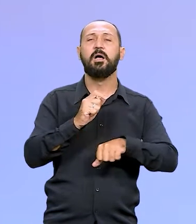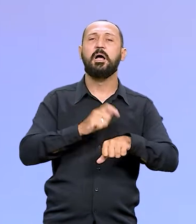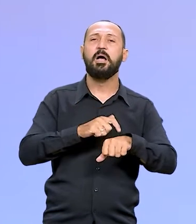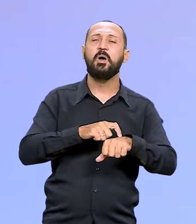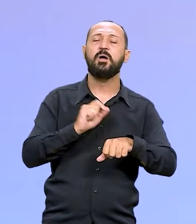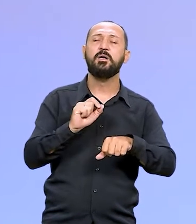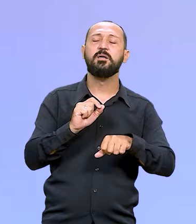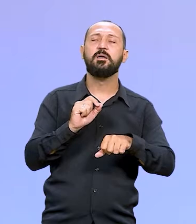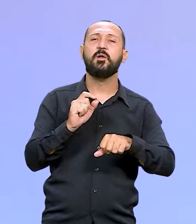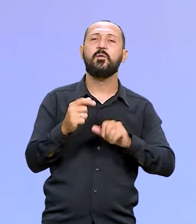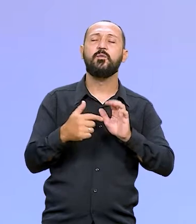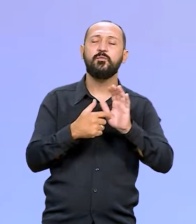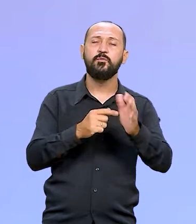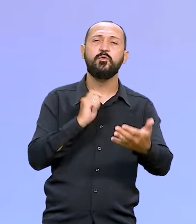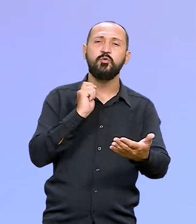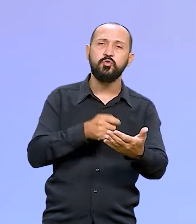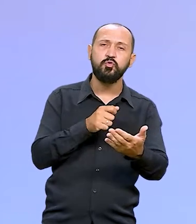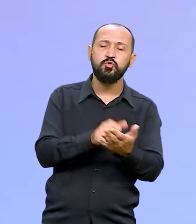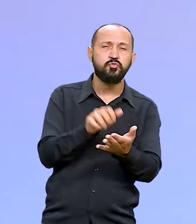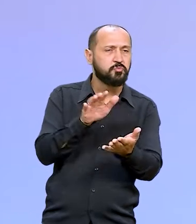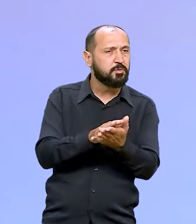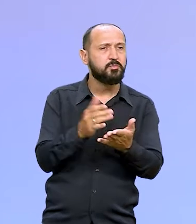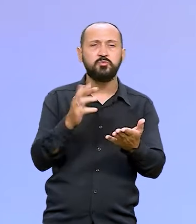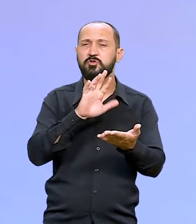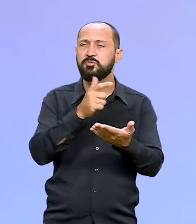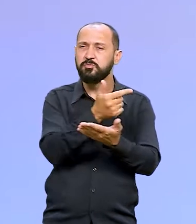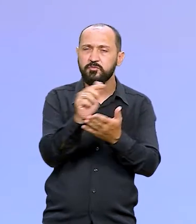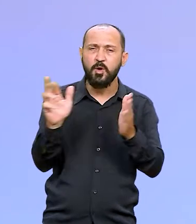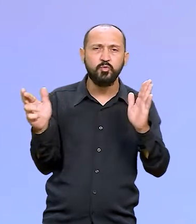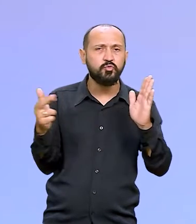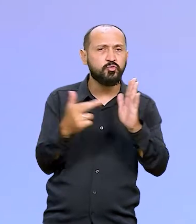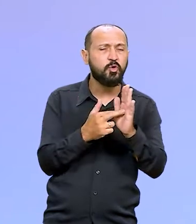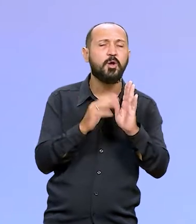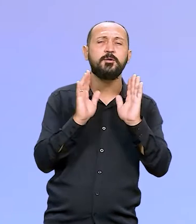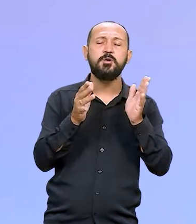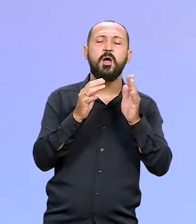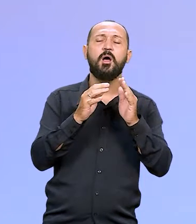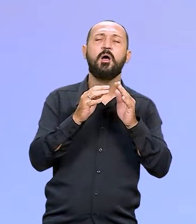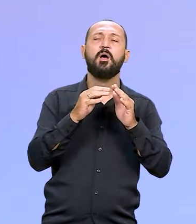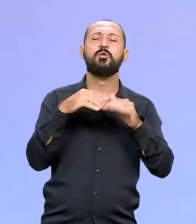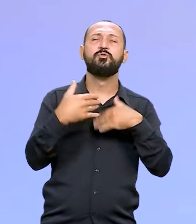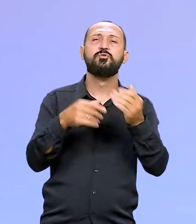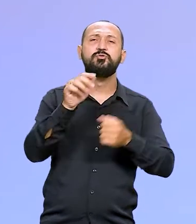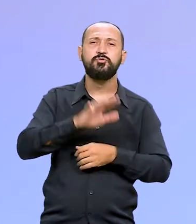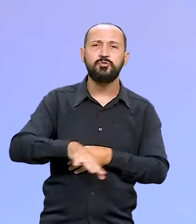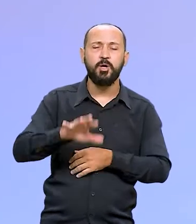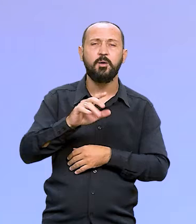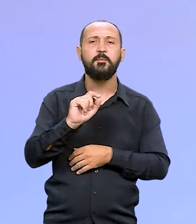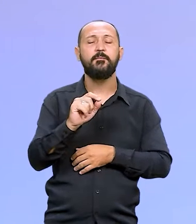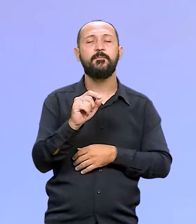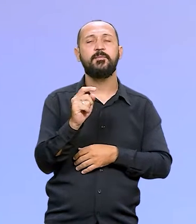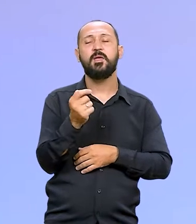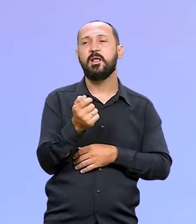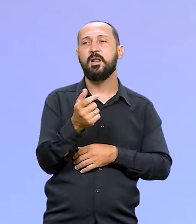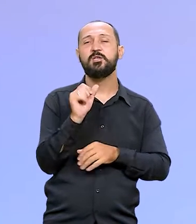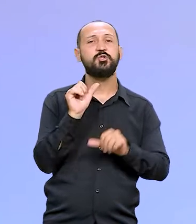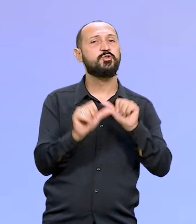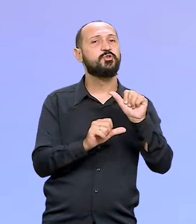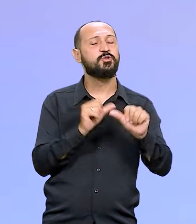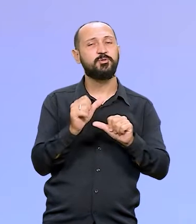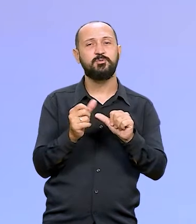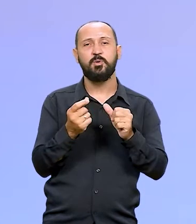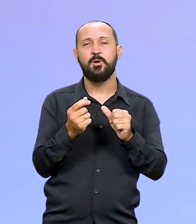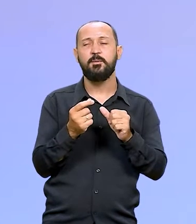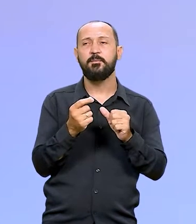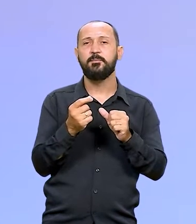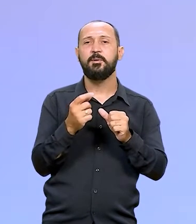que ela for transitada em julgado, não houver mais nenhum recurso cabível, por ela ter repercussão geral, ela acaba se